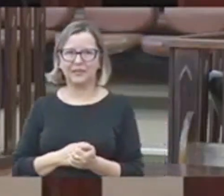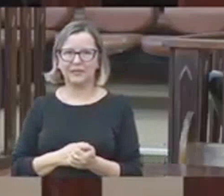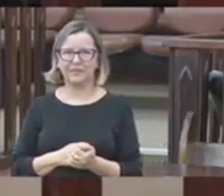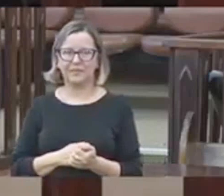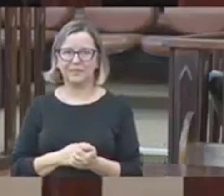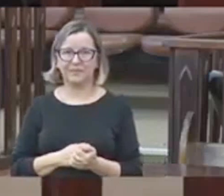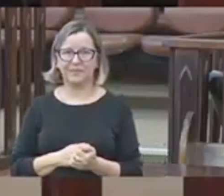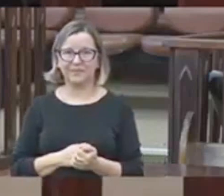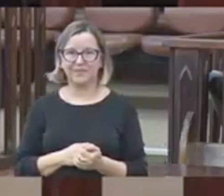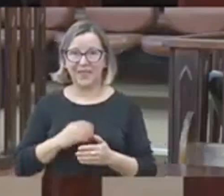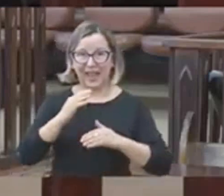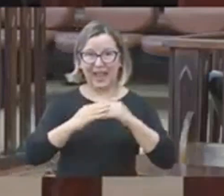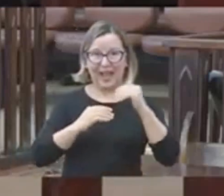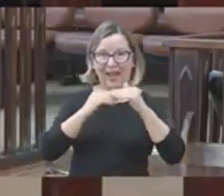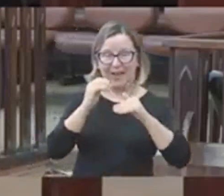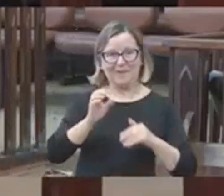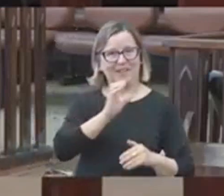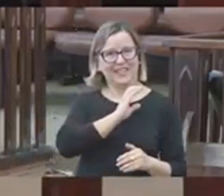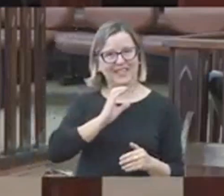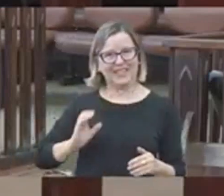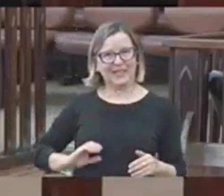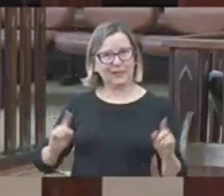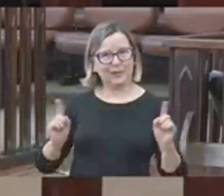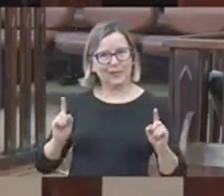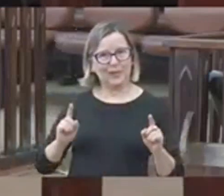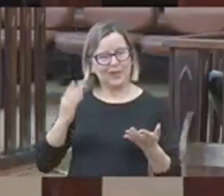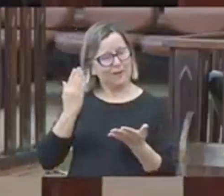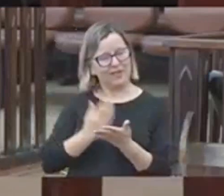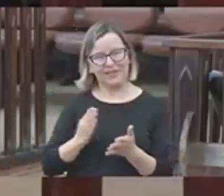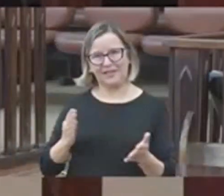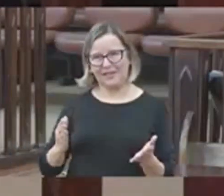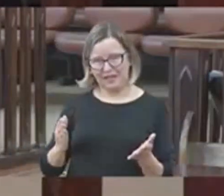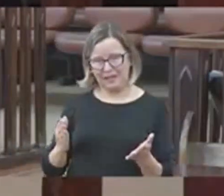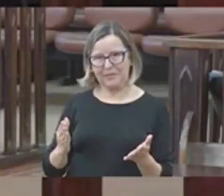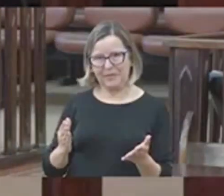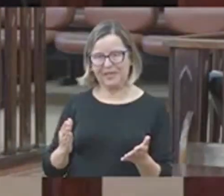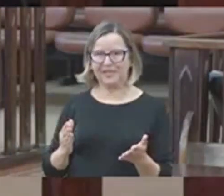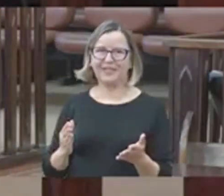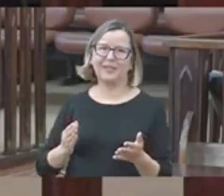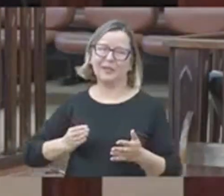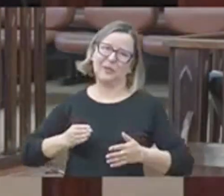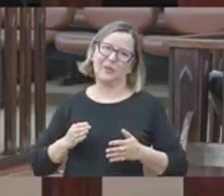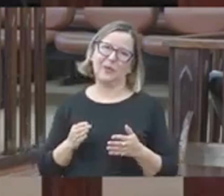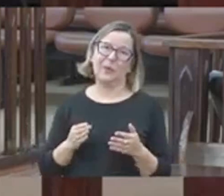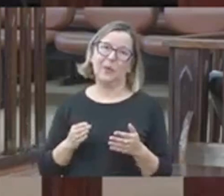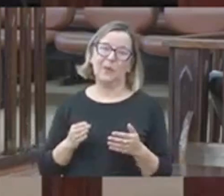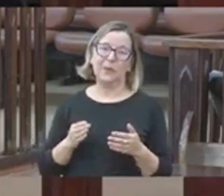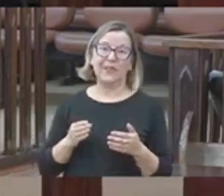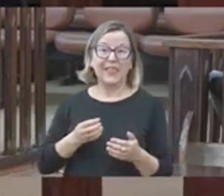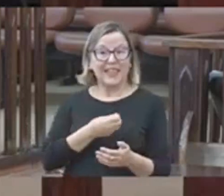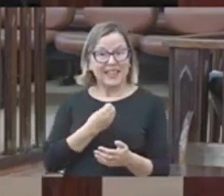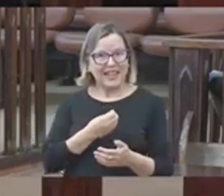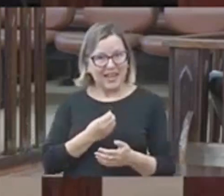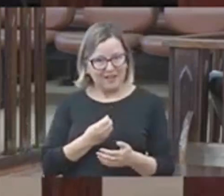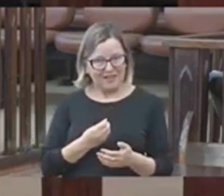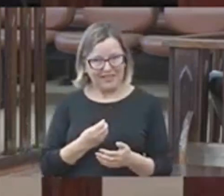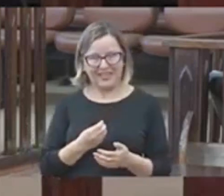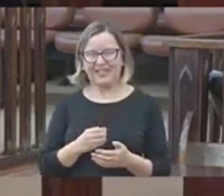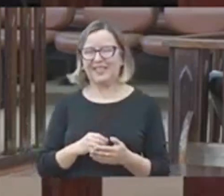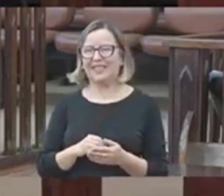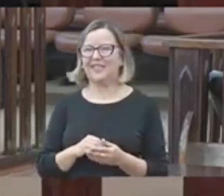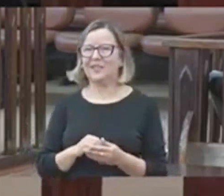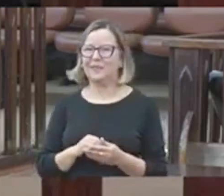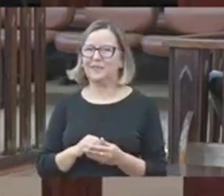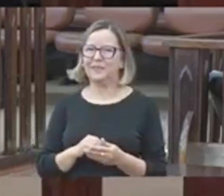A obra não terminou. A obra não terminou a partir deste ponto. Ainda tem mais a vir.